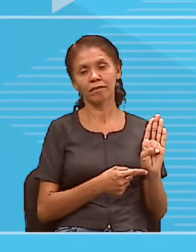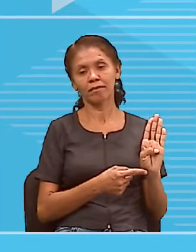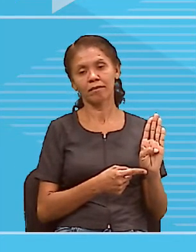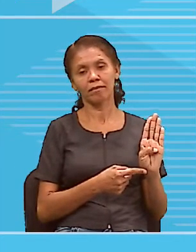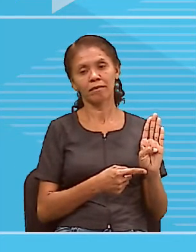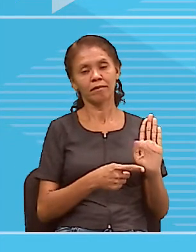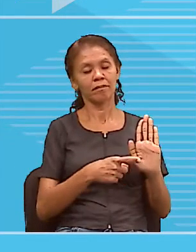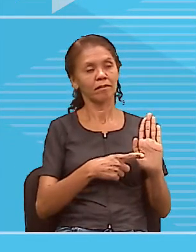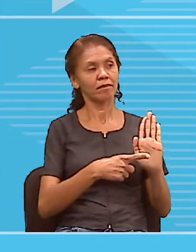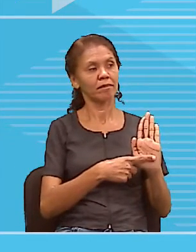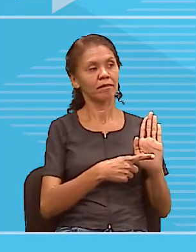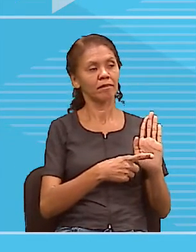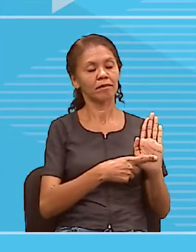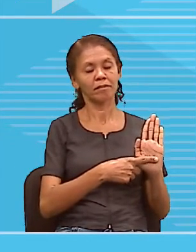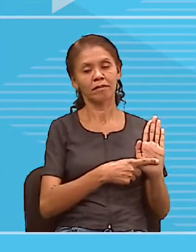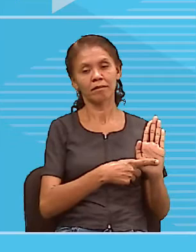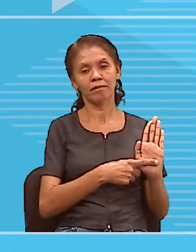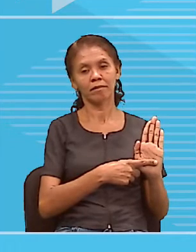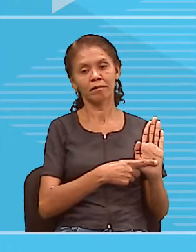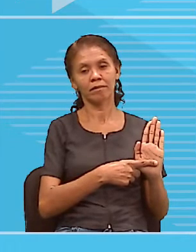será negativa